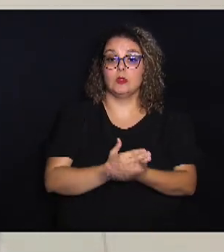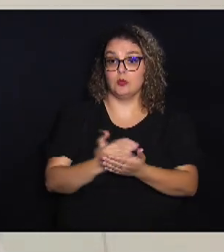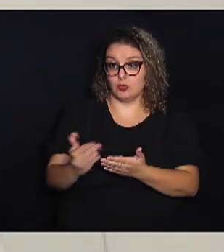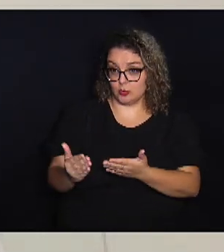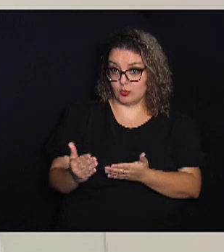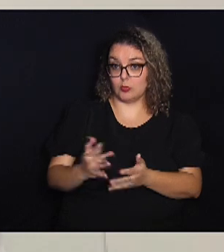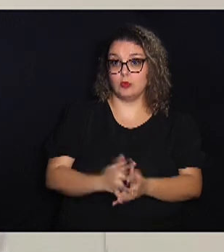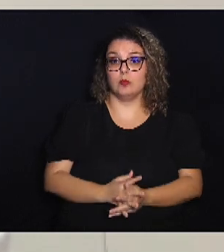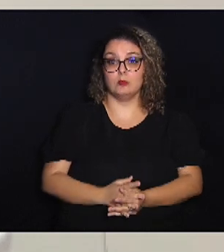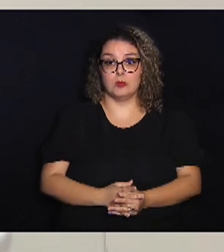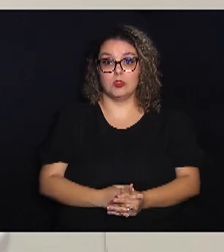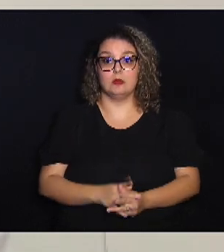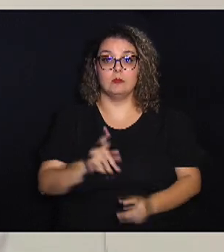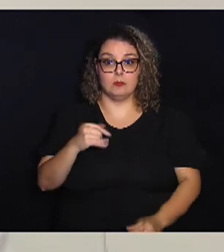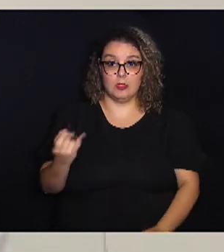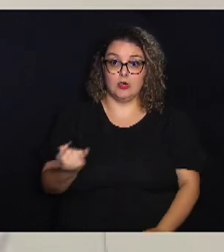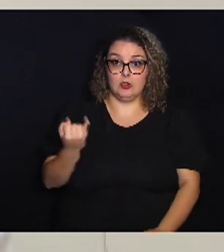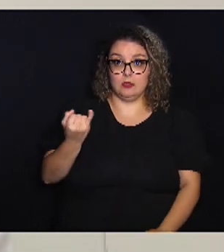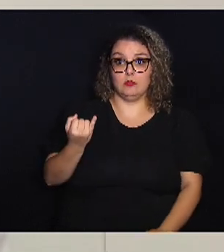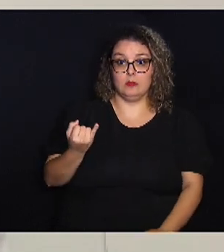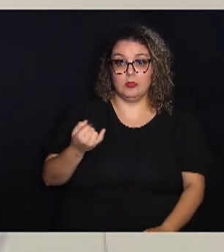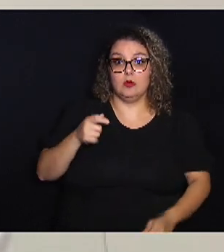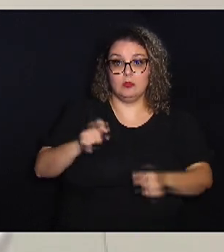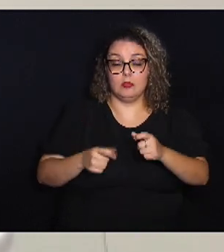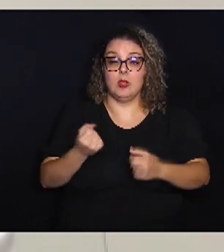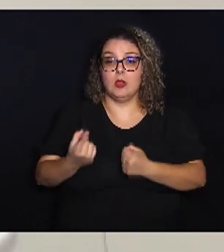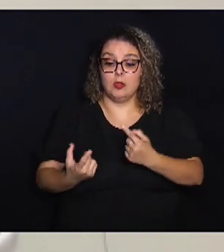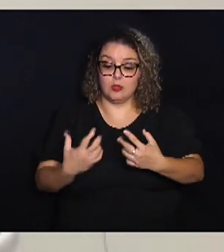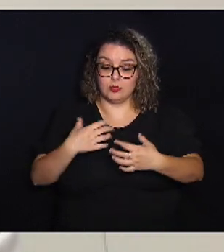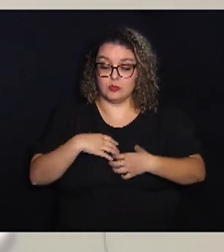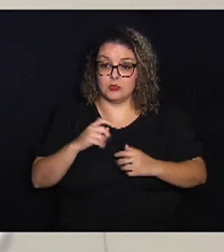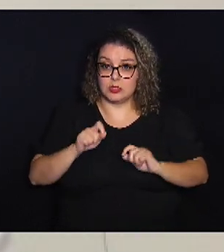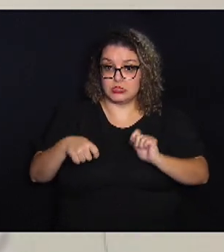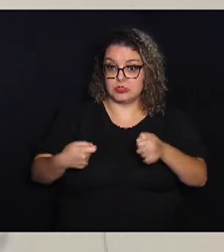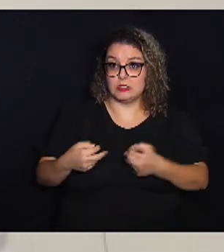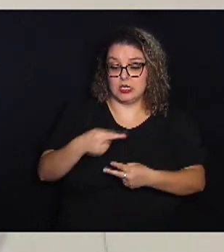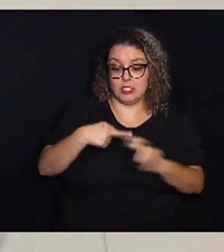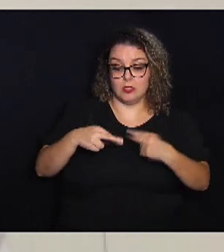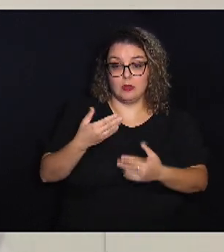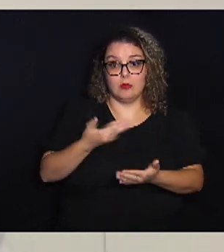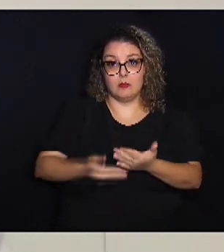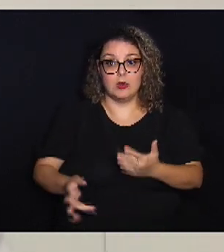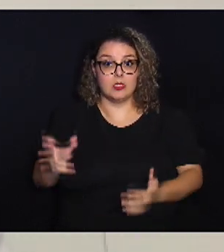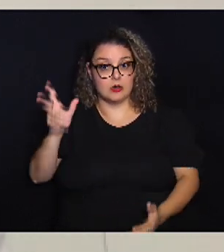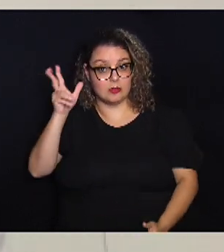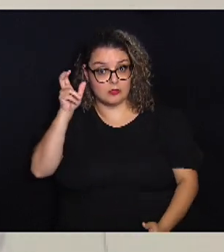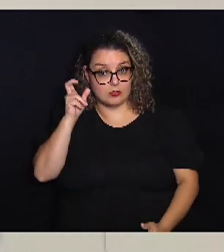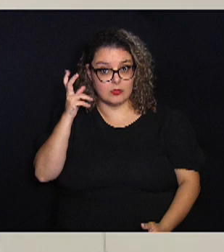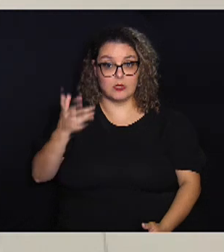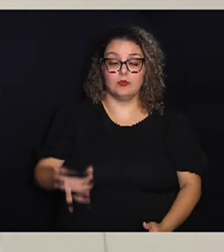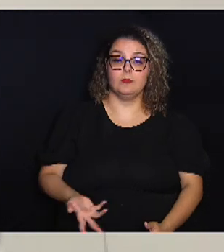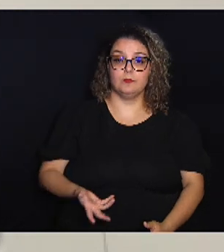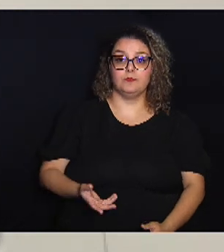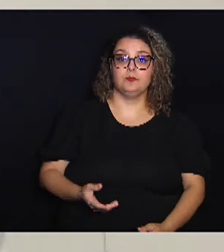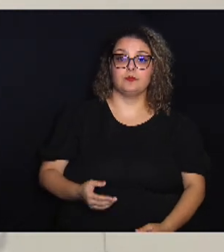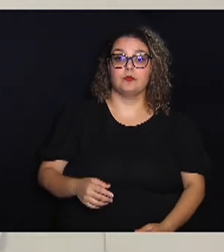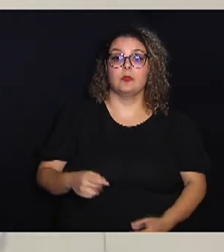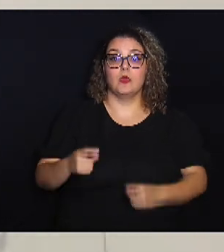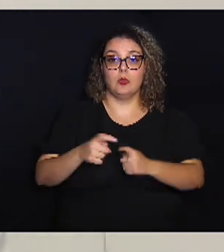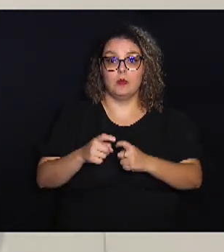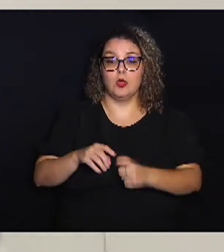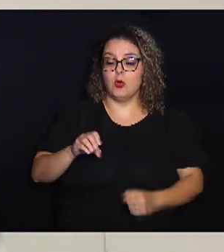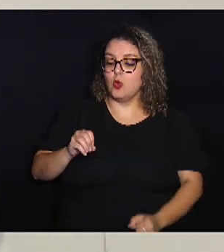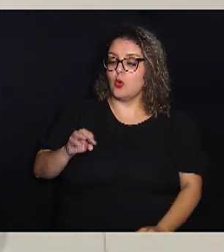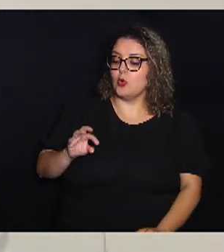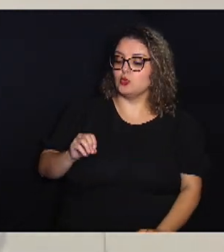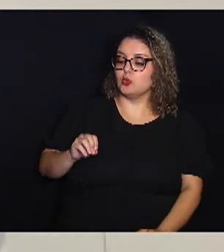Inicialmente, é importante a pessoa que tem algum sintoma relacionado à perda auditiva procurar um médico